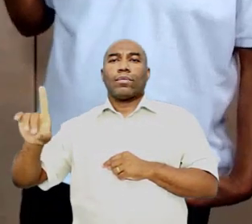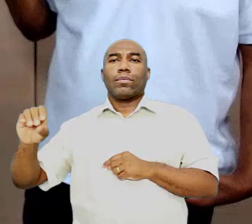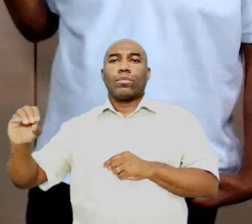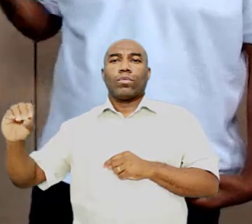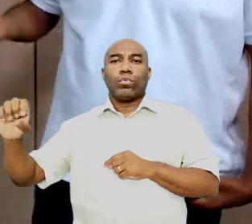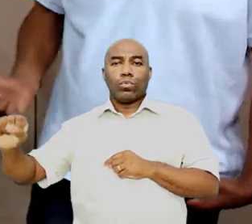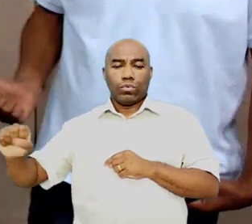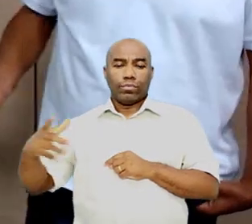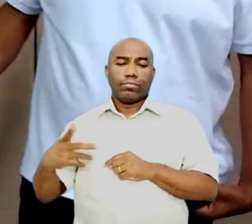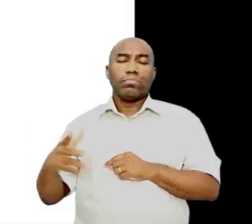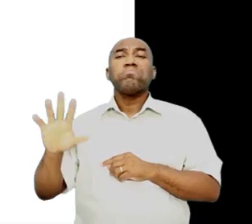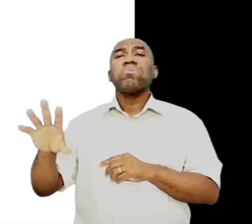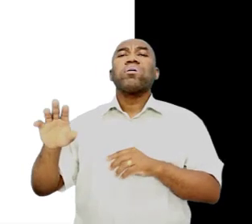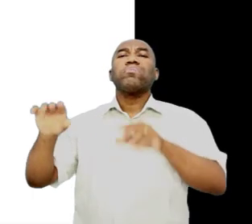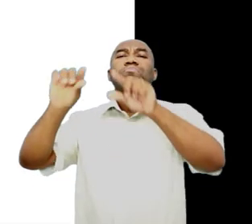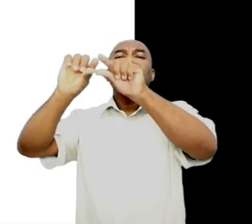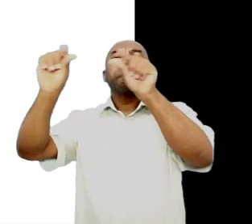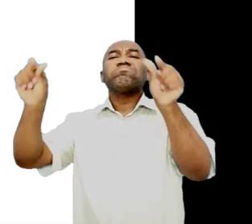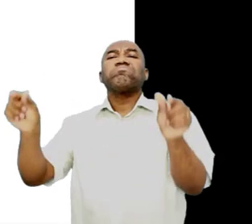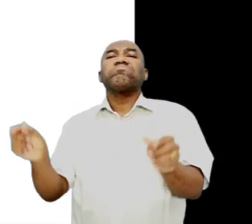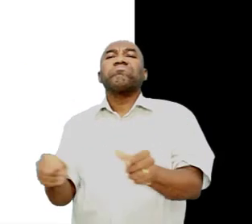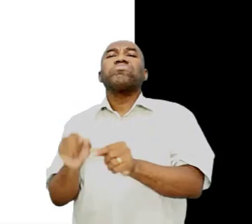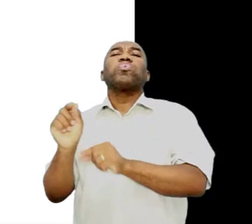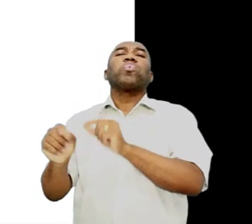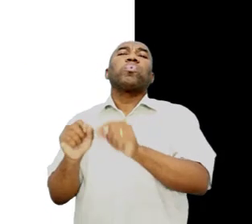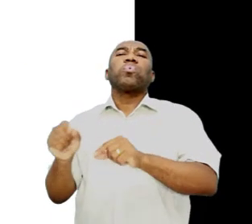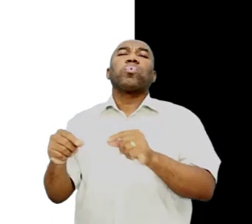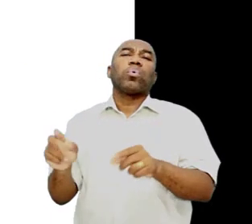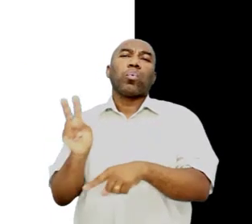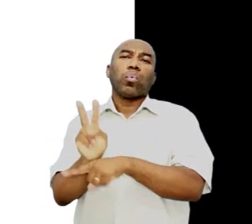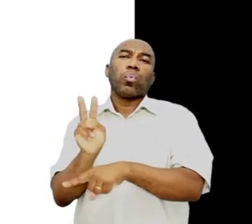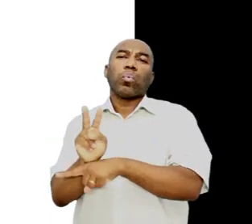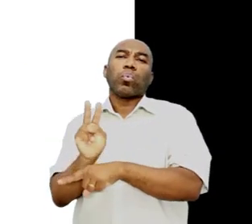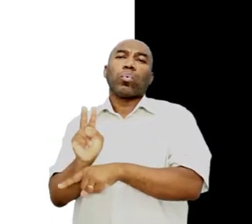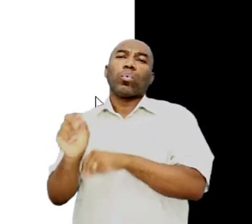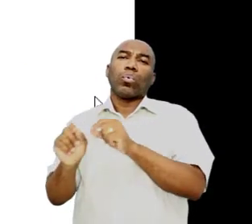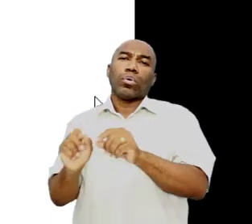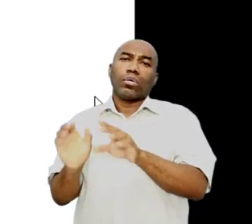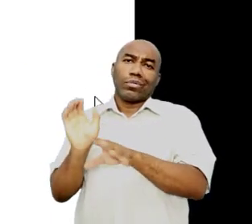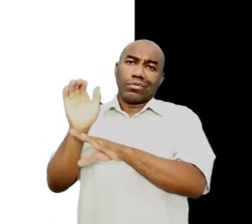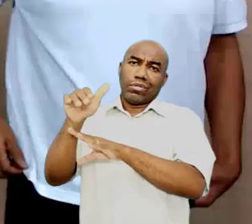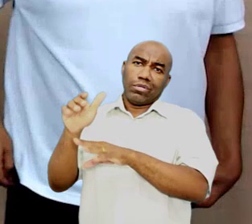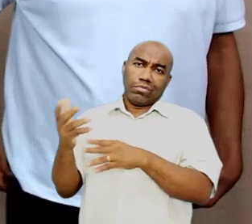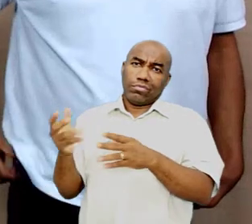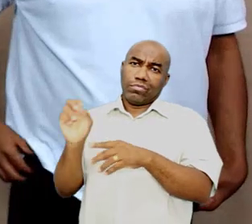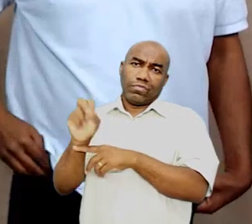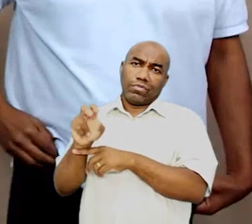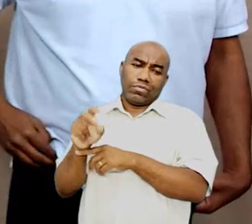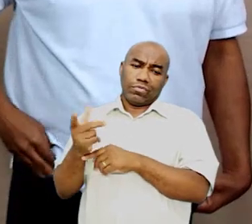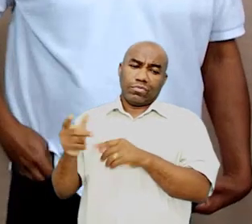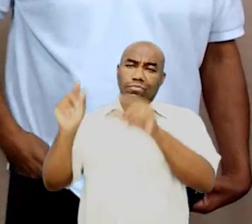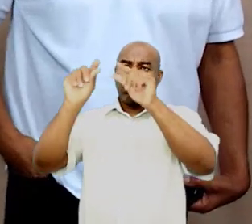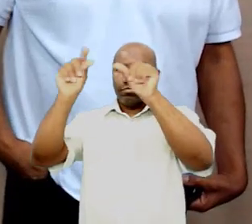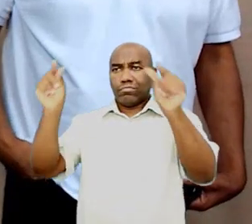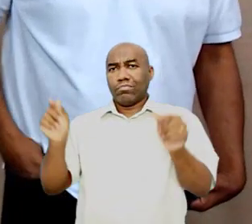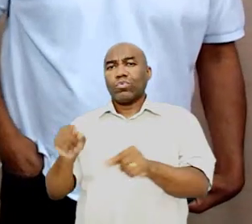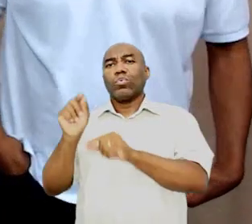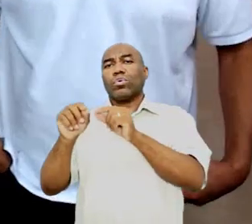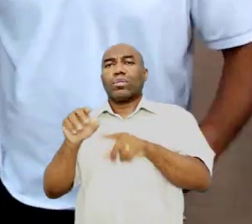O capsídeo, ele serve para proteger quem? Quem está dentro. Sabe quem que está dentro? DNA ou